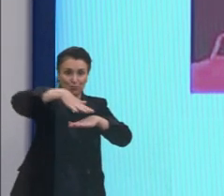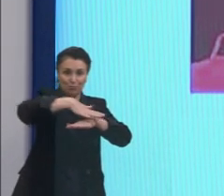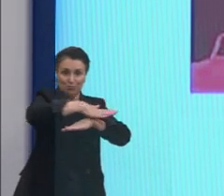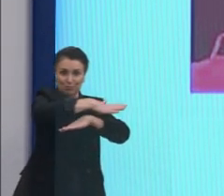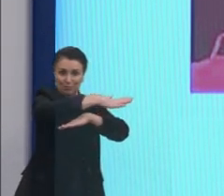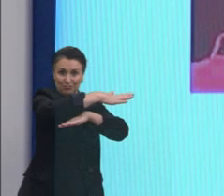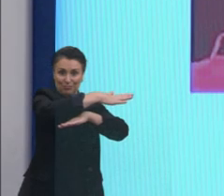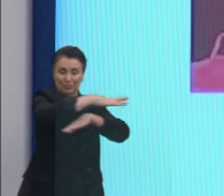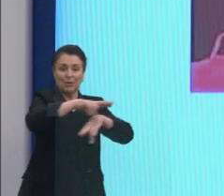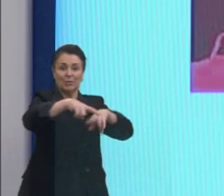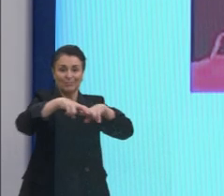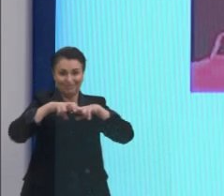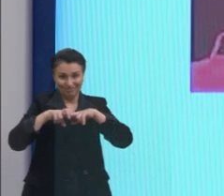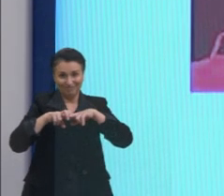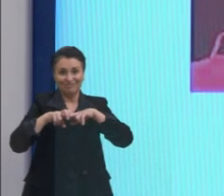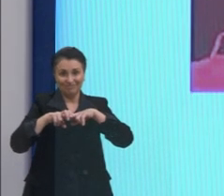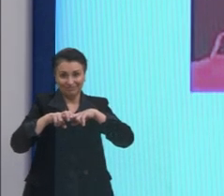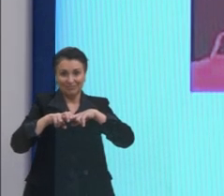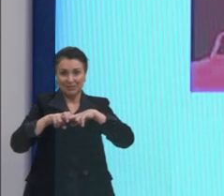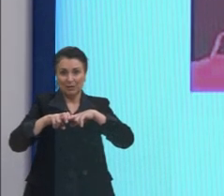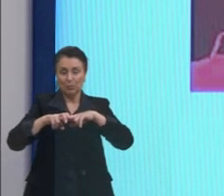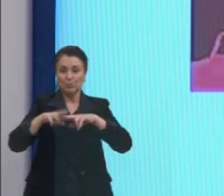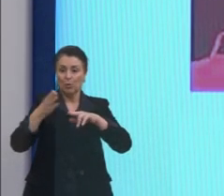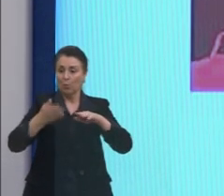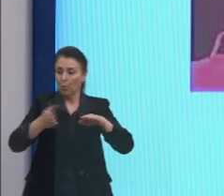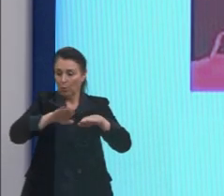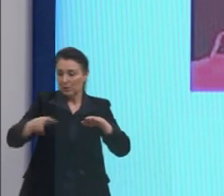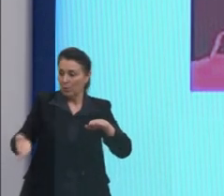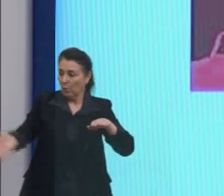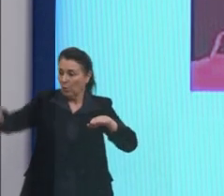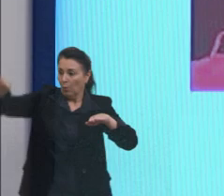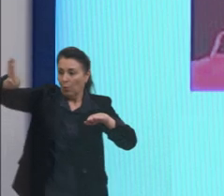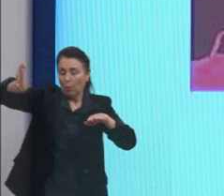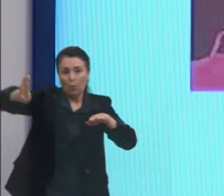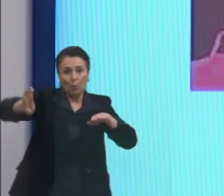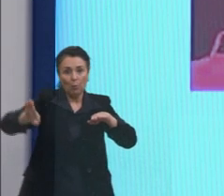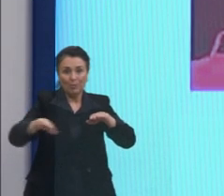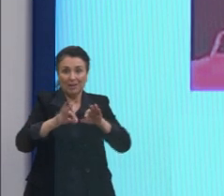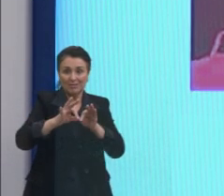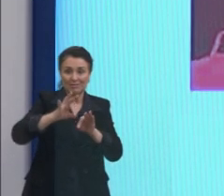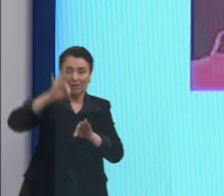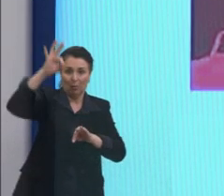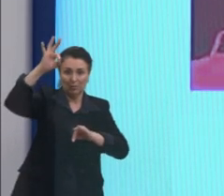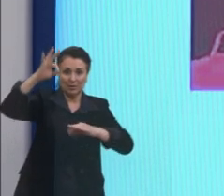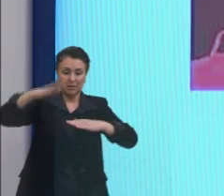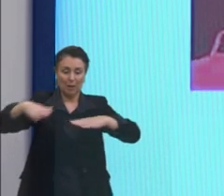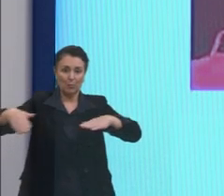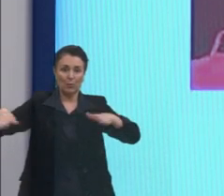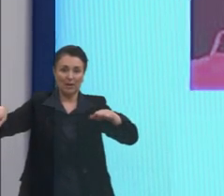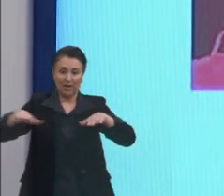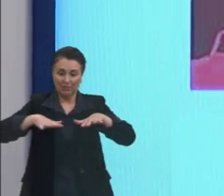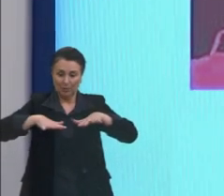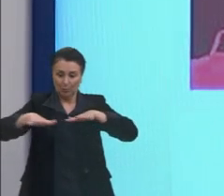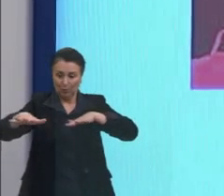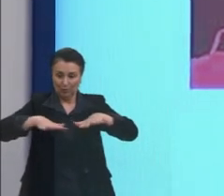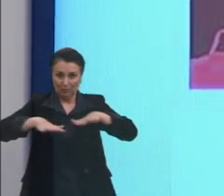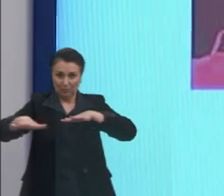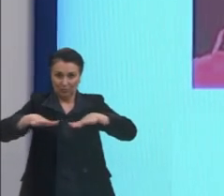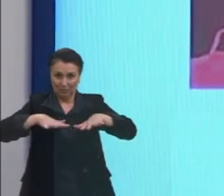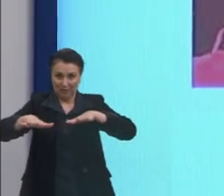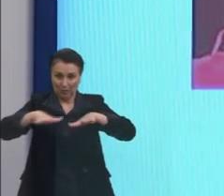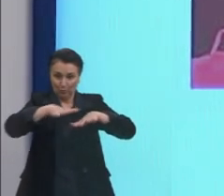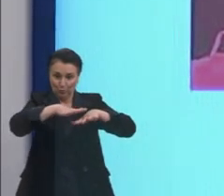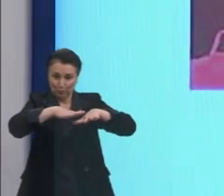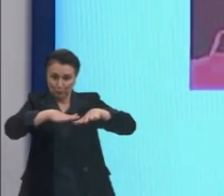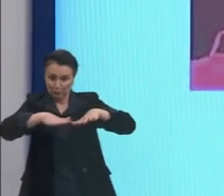extremamente grande sair de altura né alguns muitos metros aí de altura e extremamente devastadora né